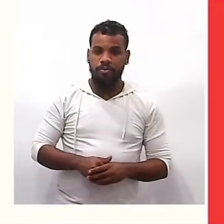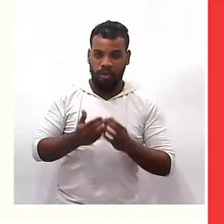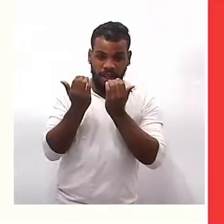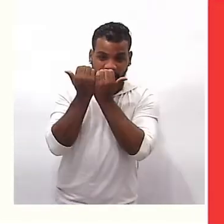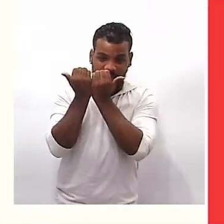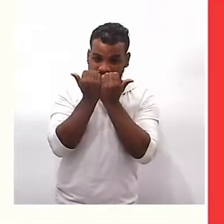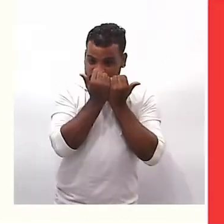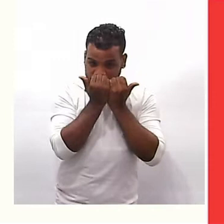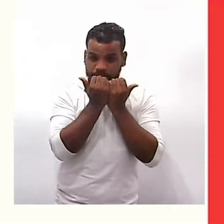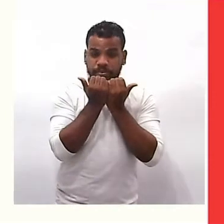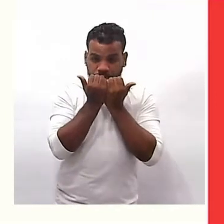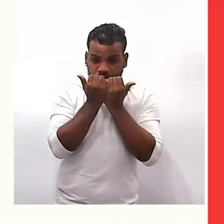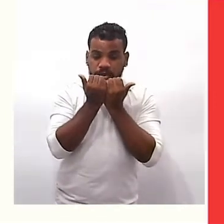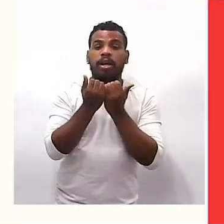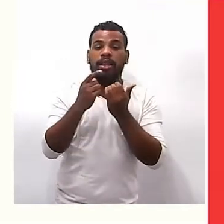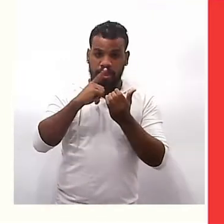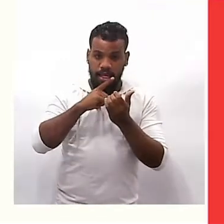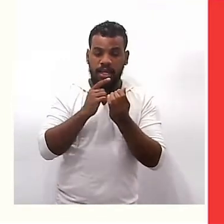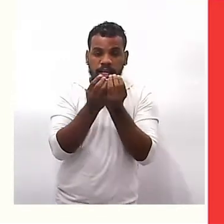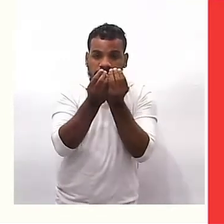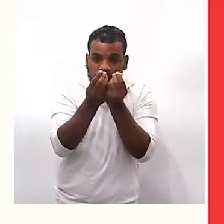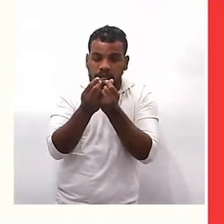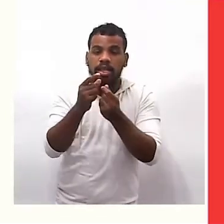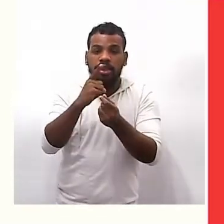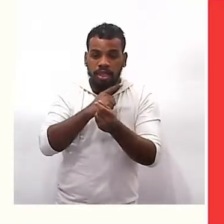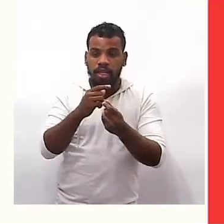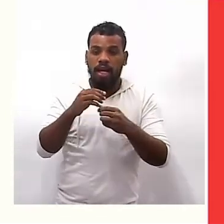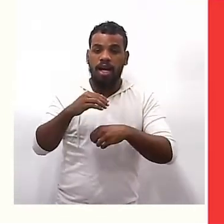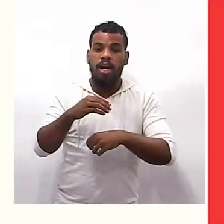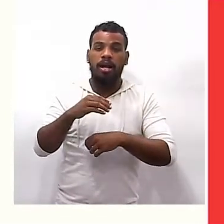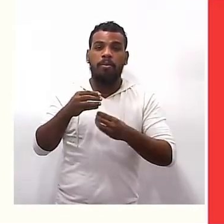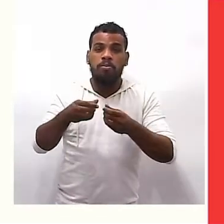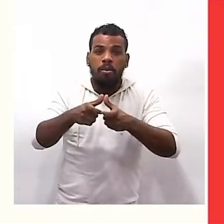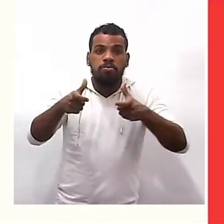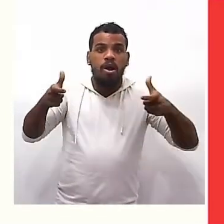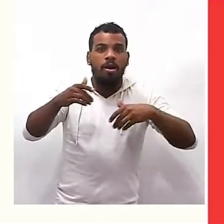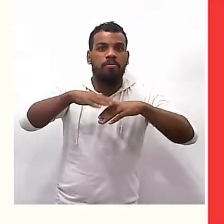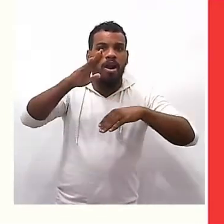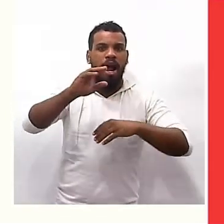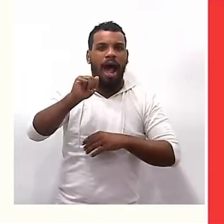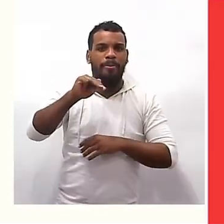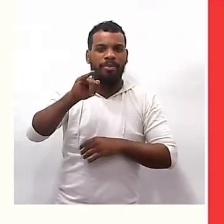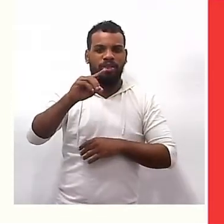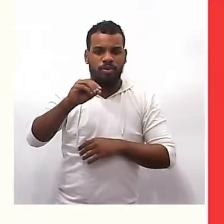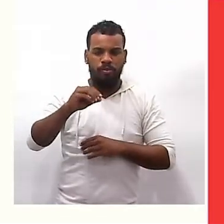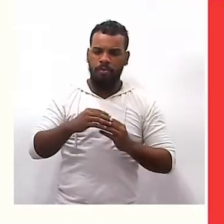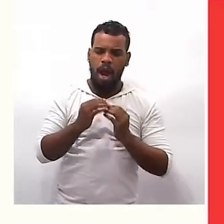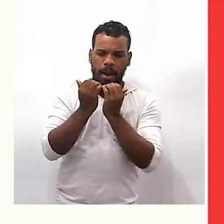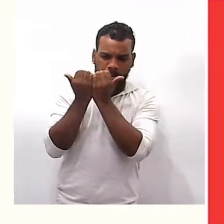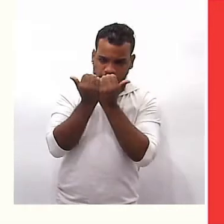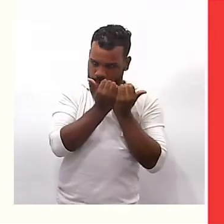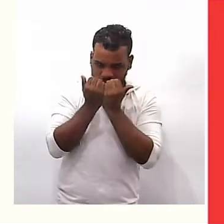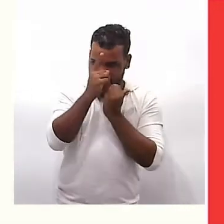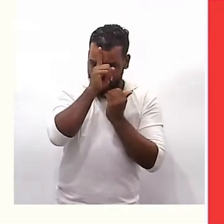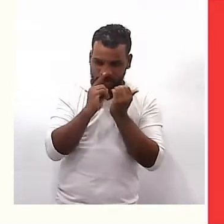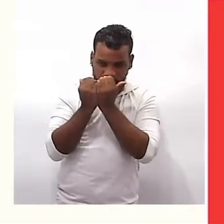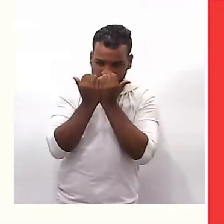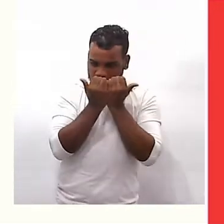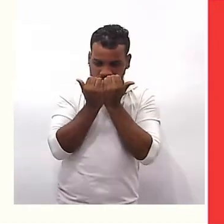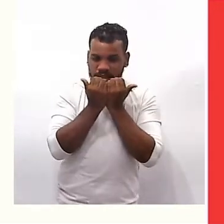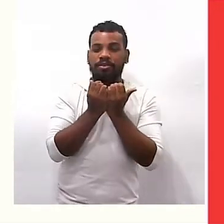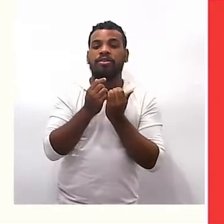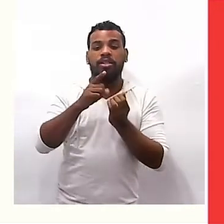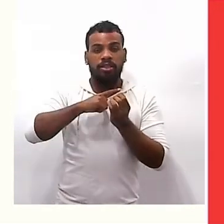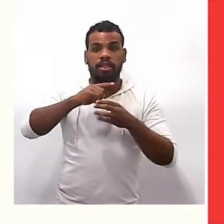milho, pois apresenta sementes com alto teor de amido. Calma. O milho, pois apresenta sementes